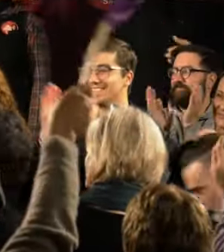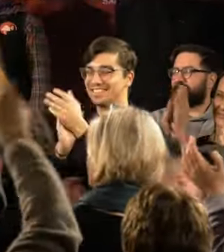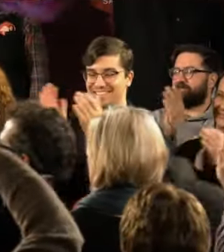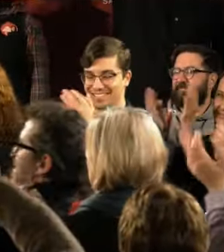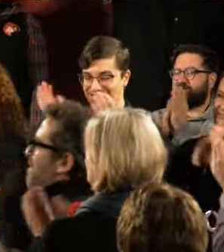força